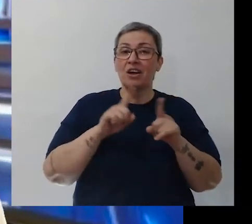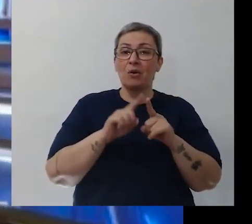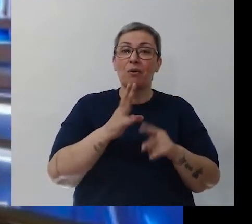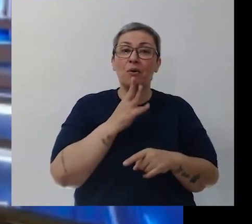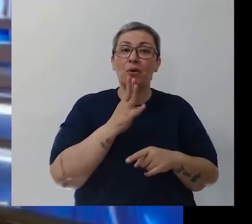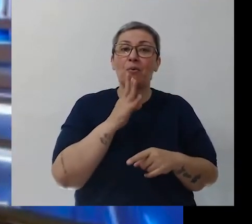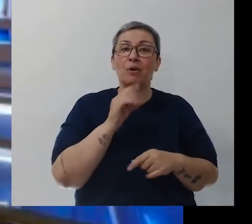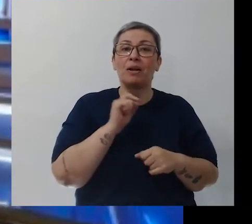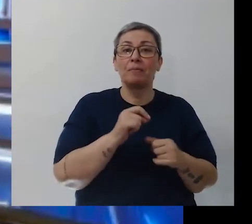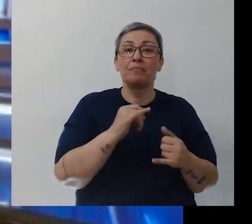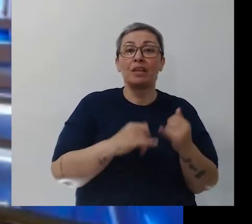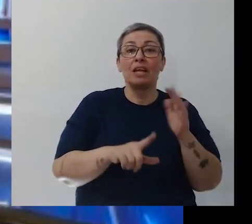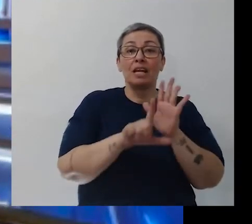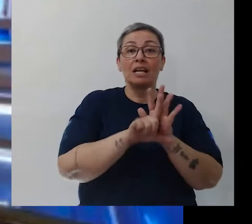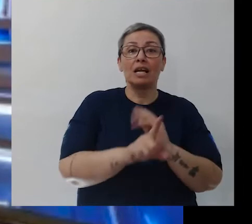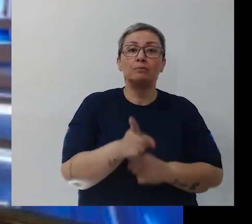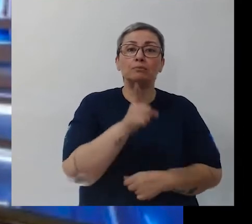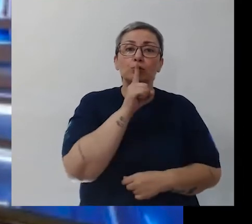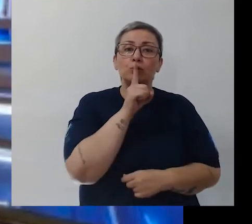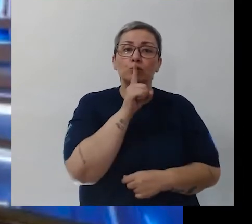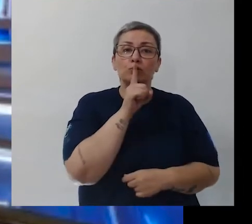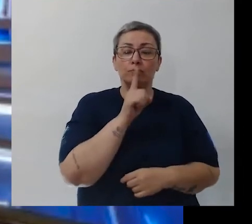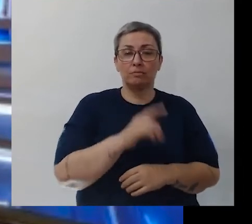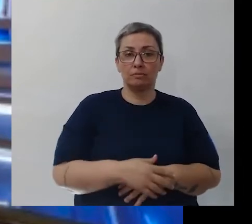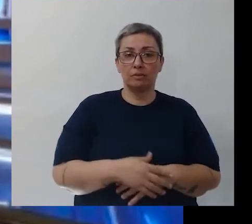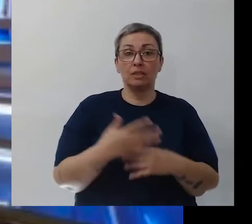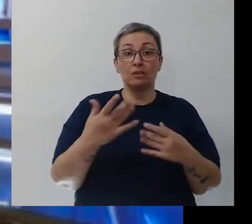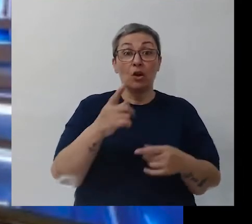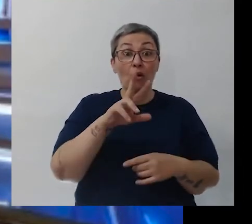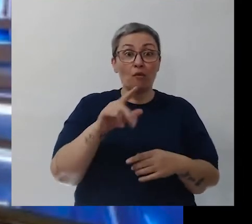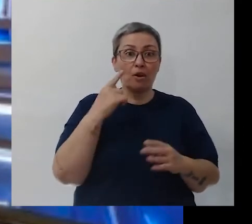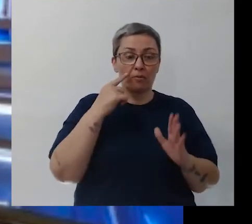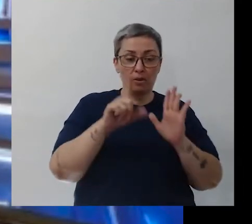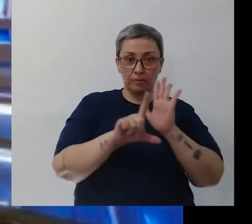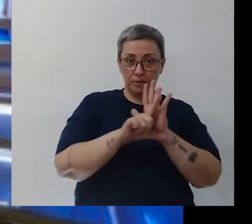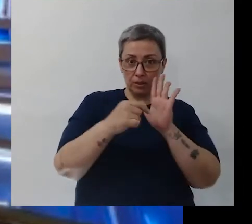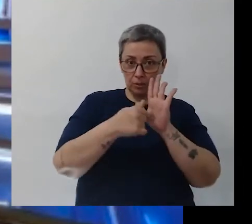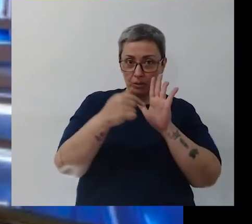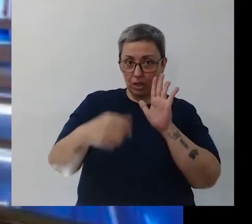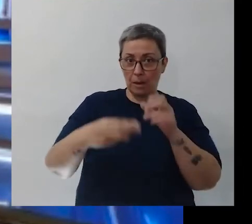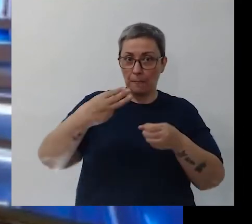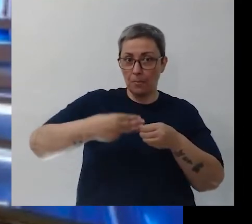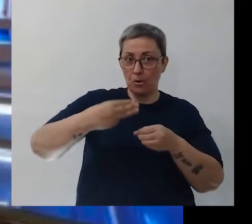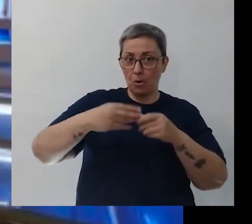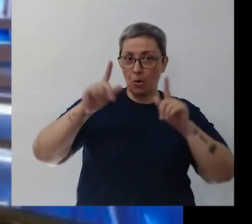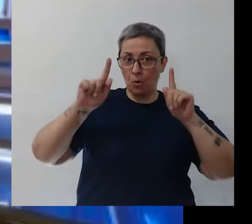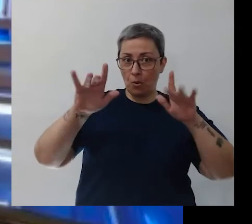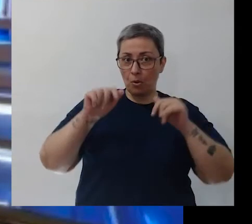conhecida popularmente como Lei do Silêncio. Vamos ver o que diz a lei, né? A Lei Municipal de Guarulhos,